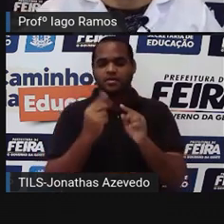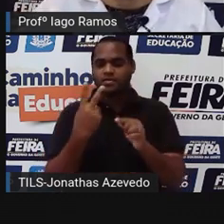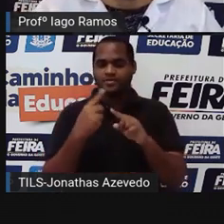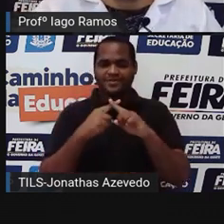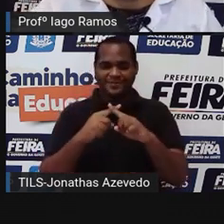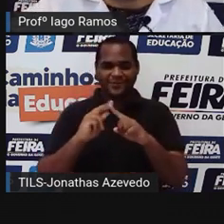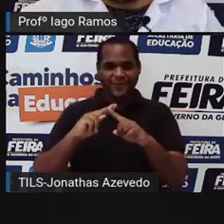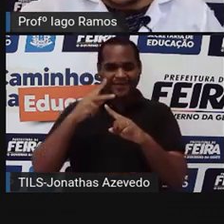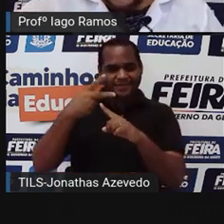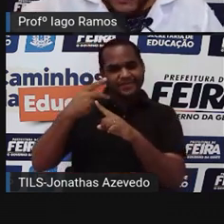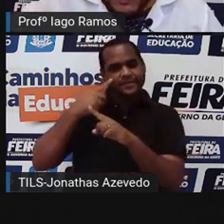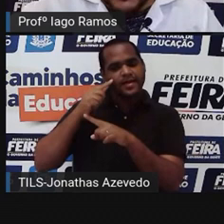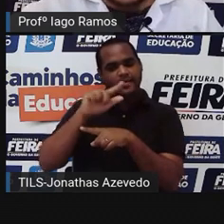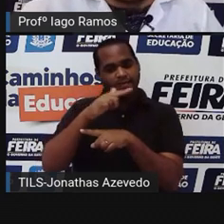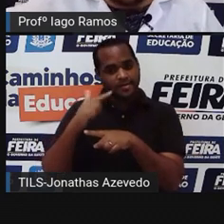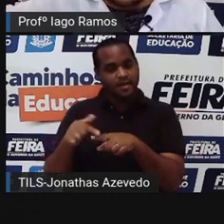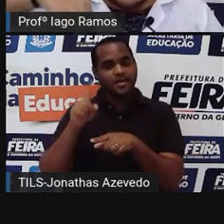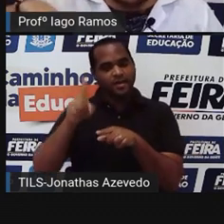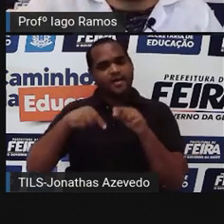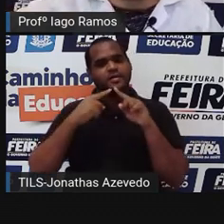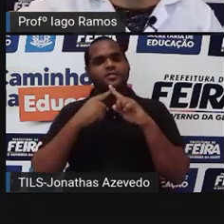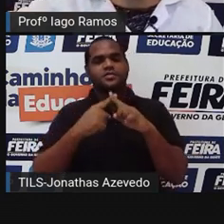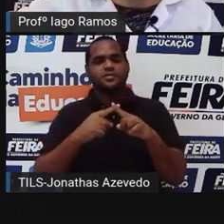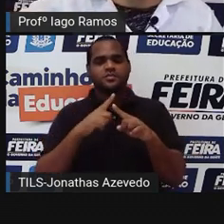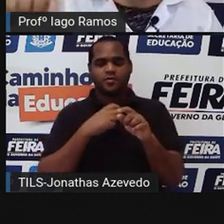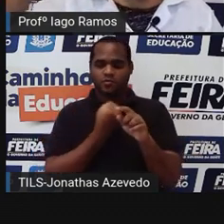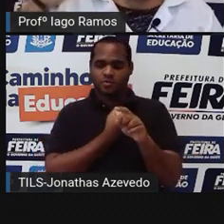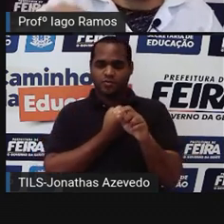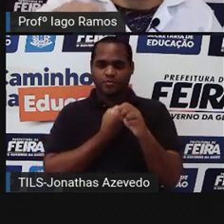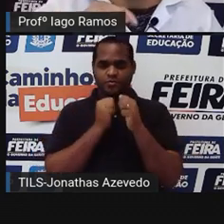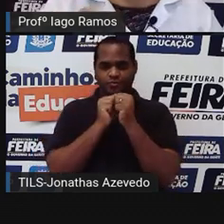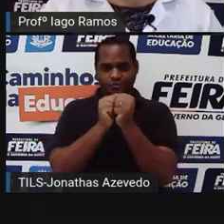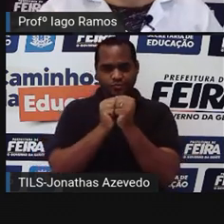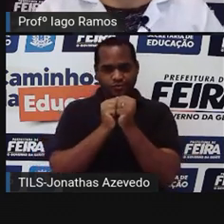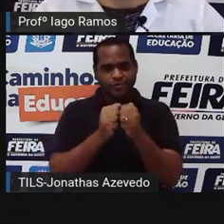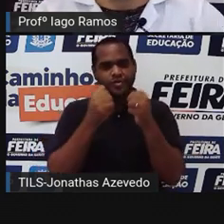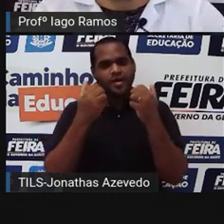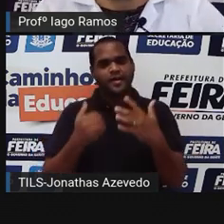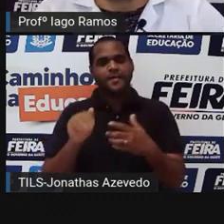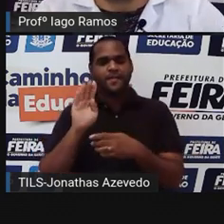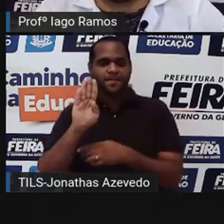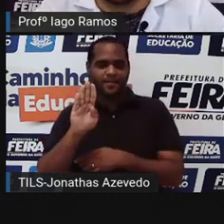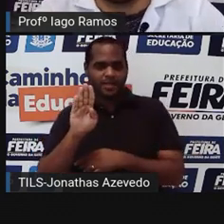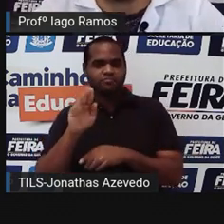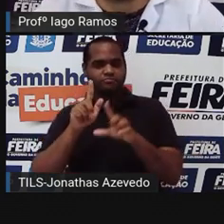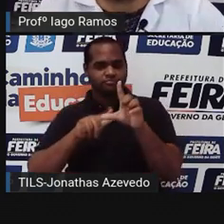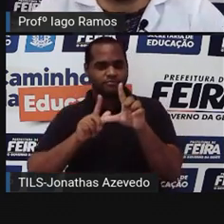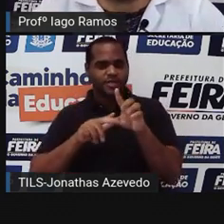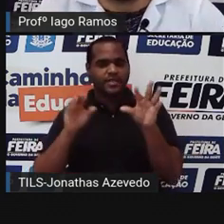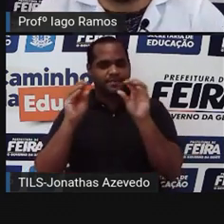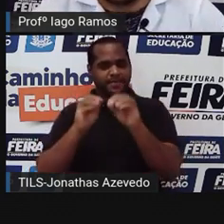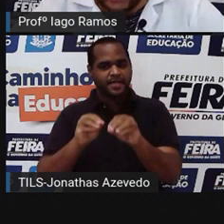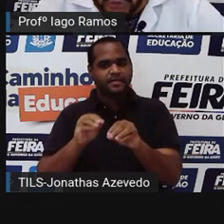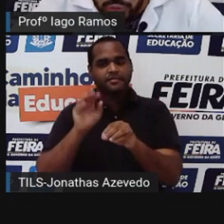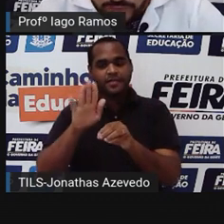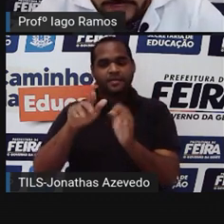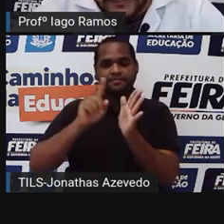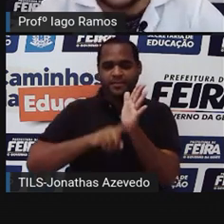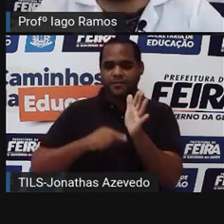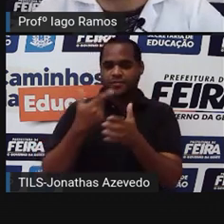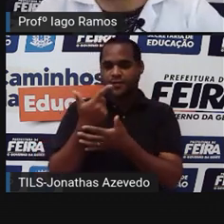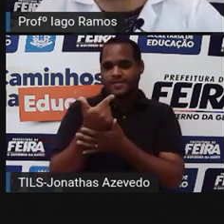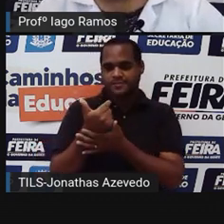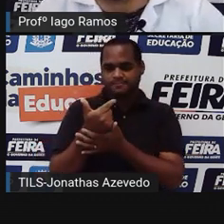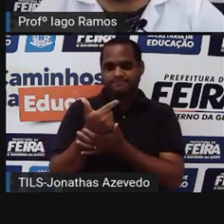tá? O linear, que é o x, tem um número acompanhando ele, que é o coeficiente b. Então, b é igual a menos